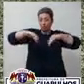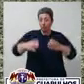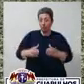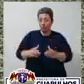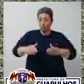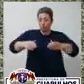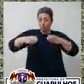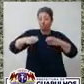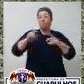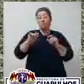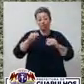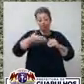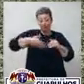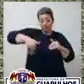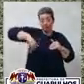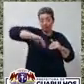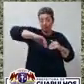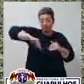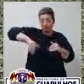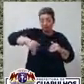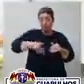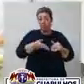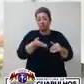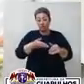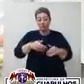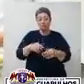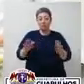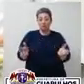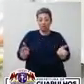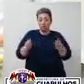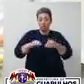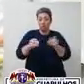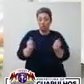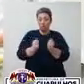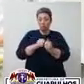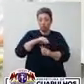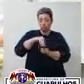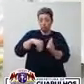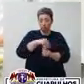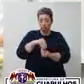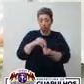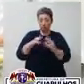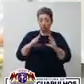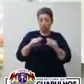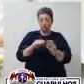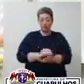na bacia, Na onde está batendo. Então, com o pão duro, ela dá aquela mexida para incorporar bem.